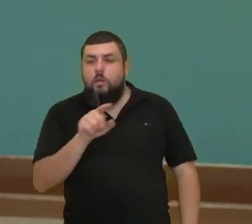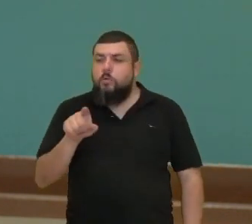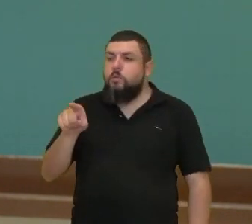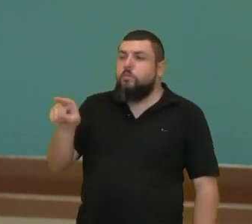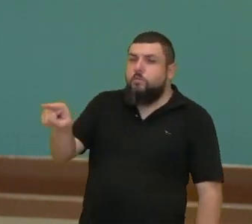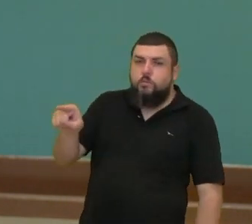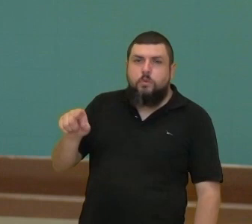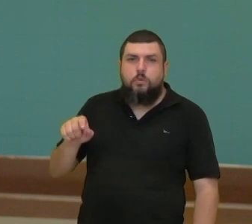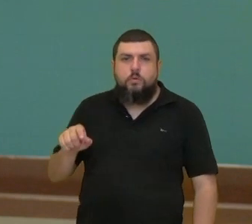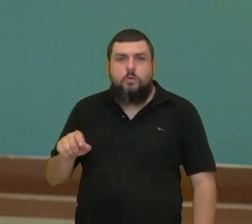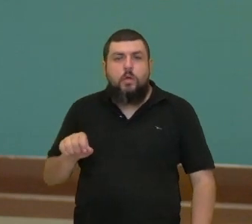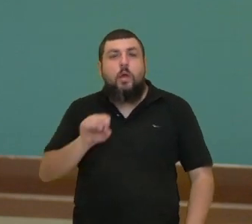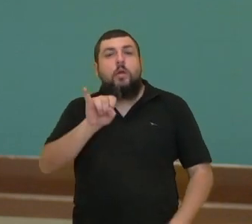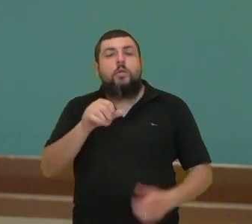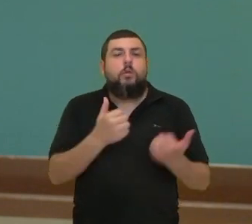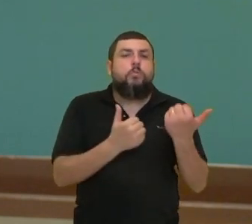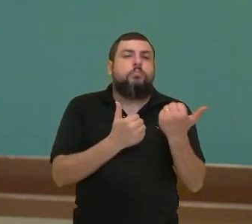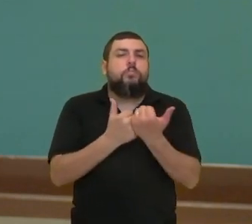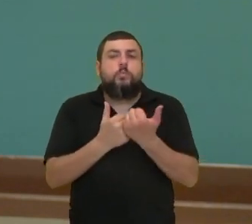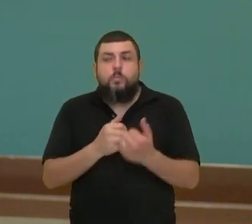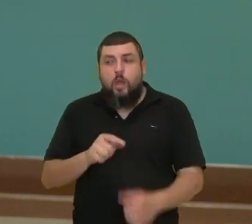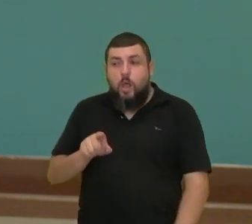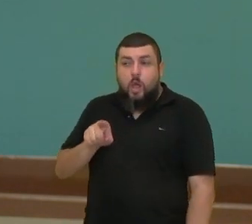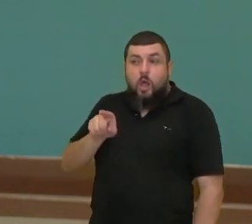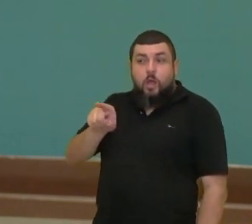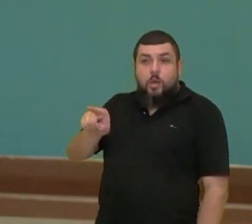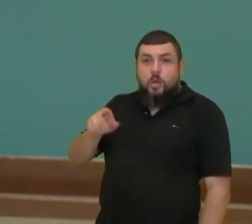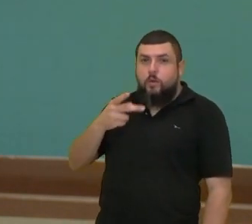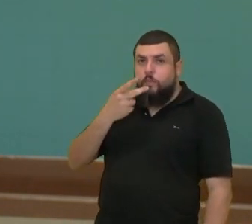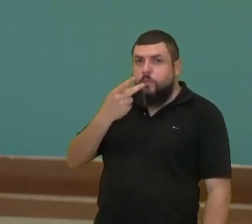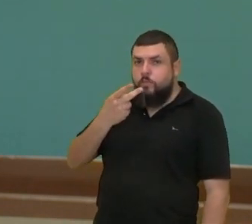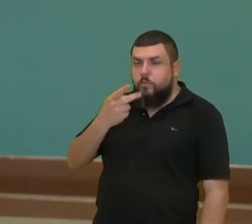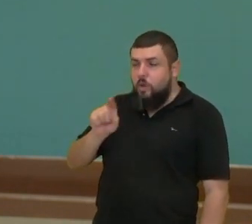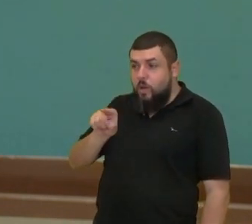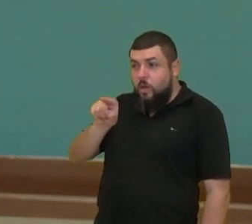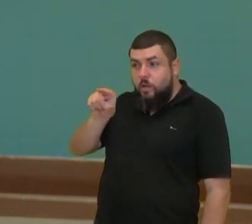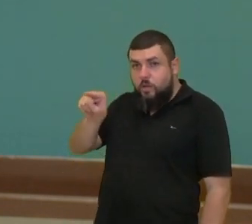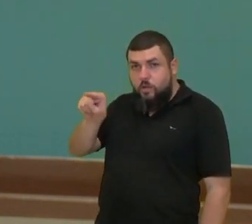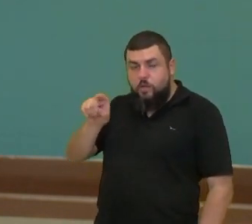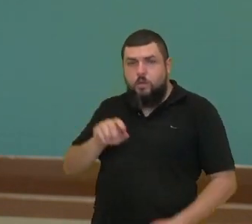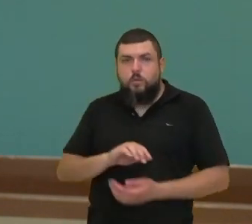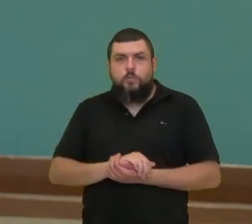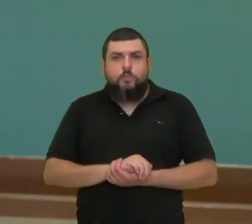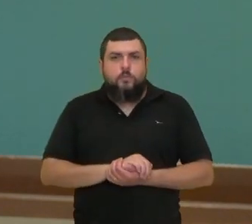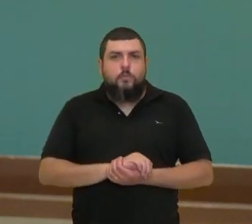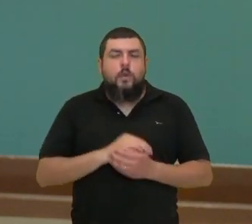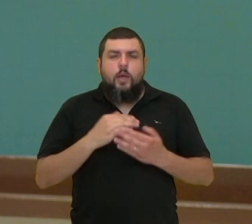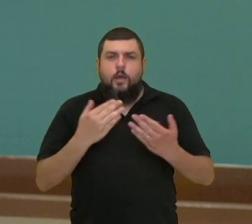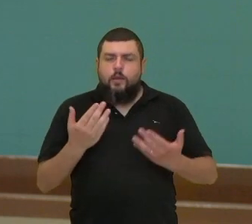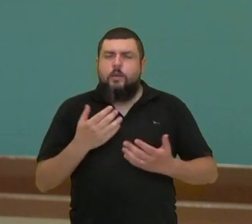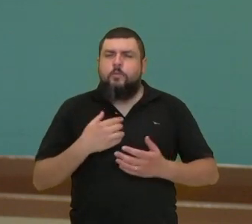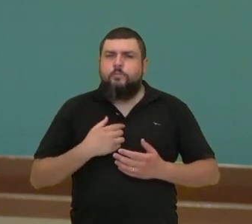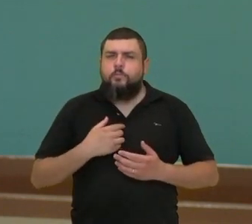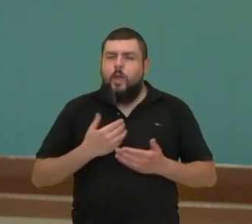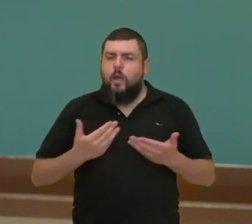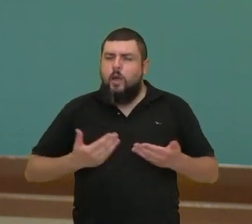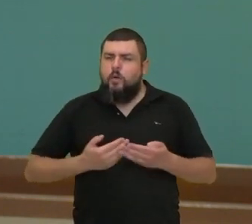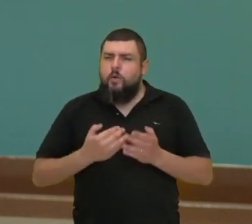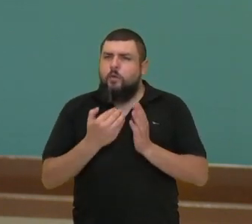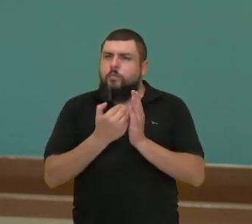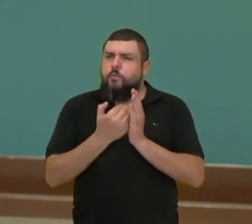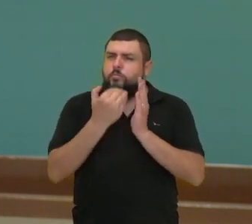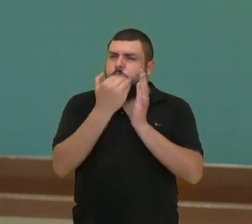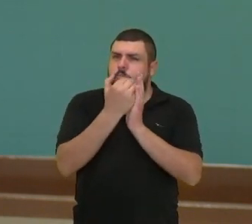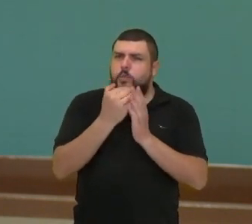pronome pessoal, seria ele, o órgão, o PROCON. Então, lembrando, agora a gente vai um pouquinho mais para o